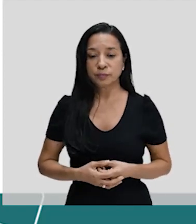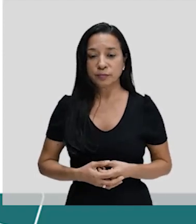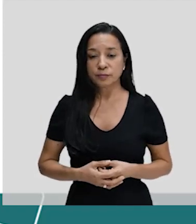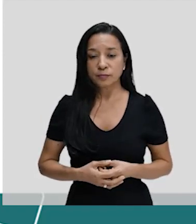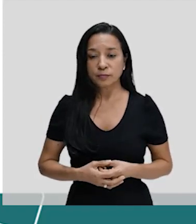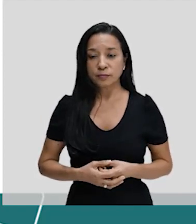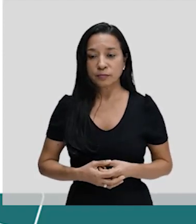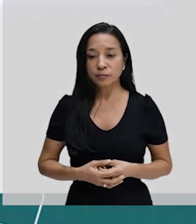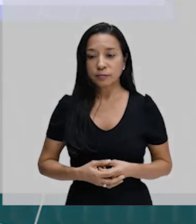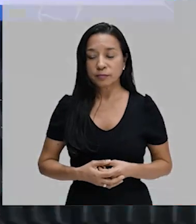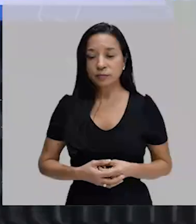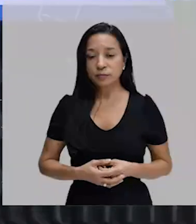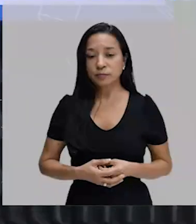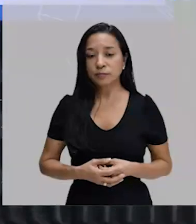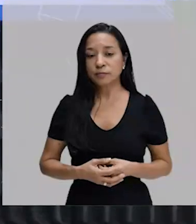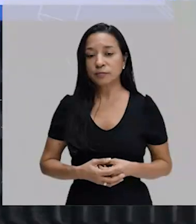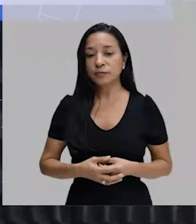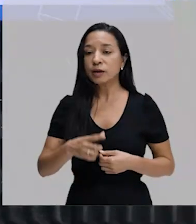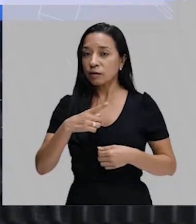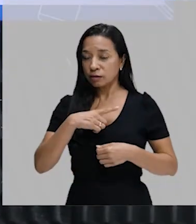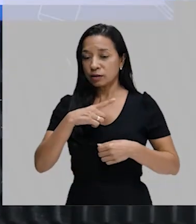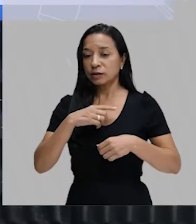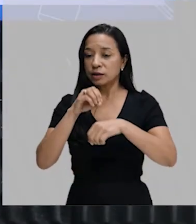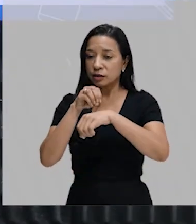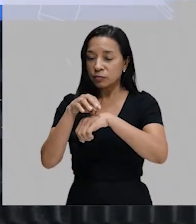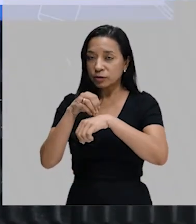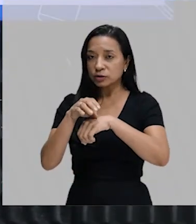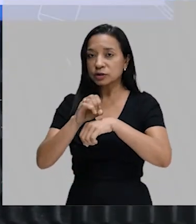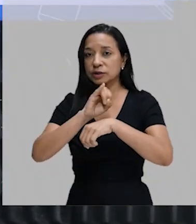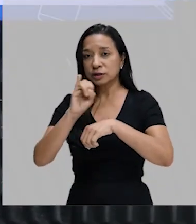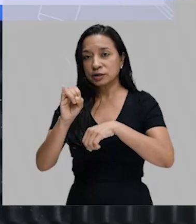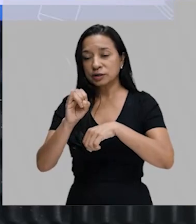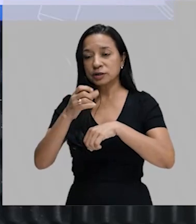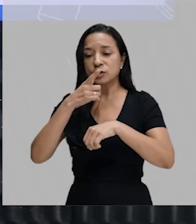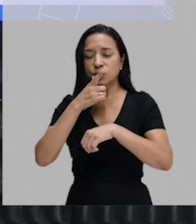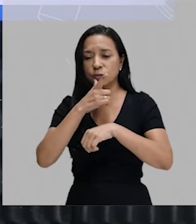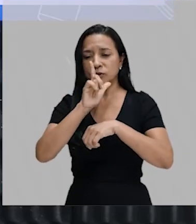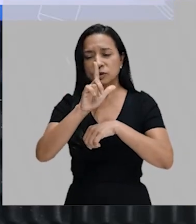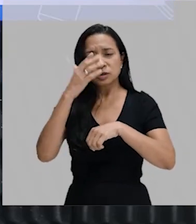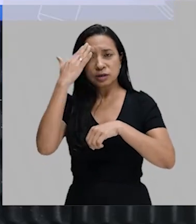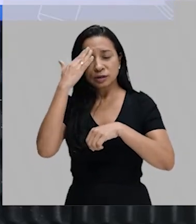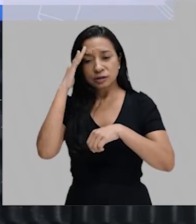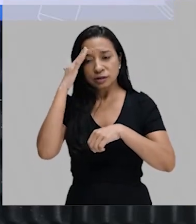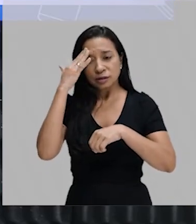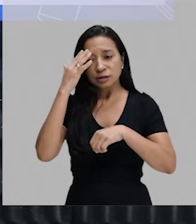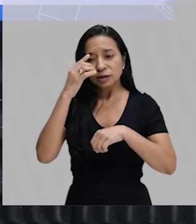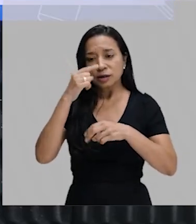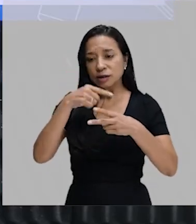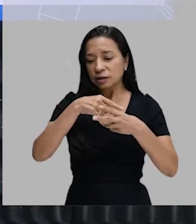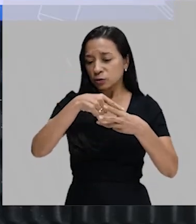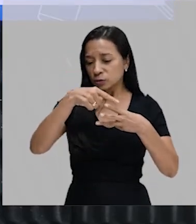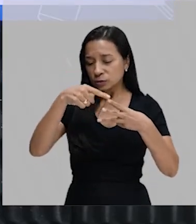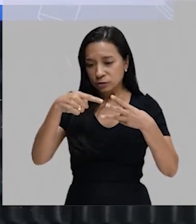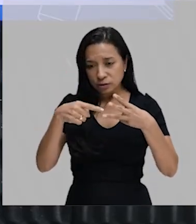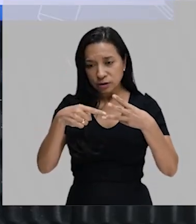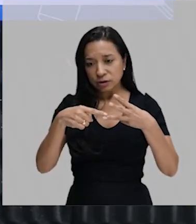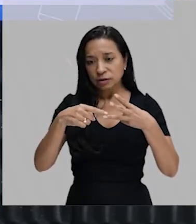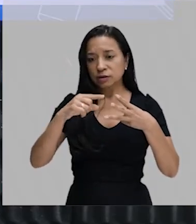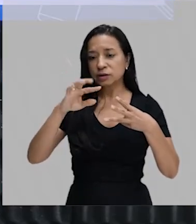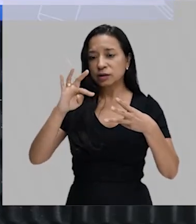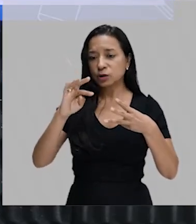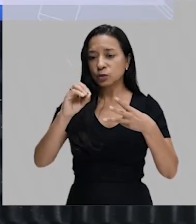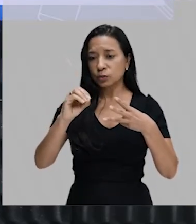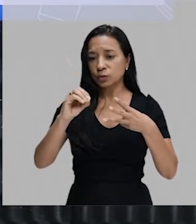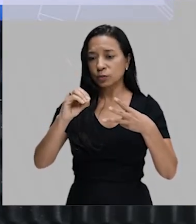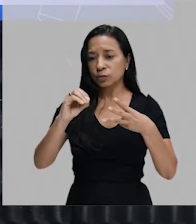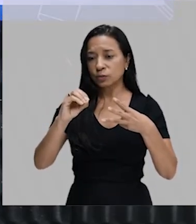Então, tem um macetezinho, se vocês conseguirem gravar e compreender essas 3 terminações, são